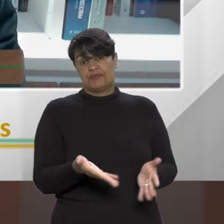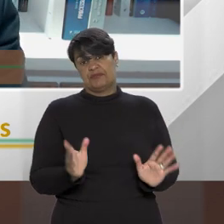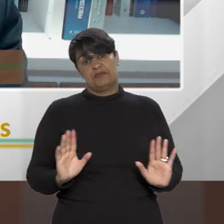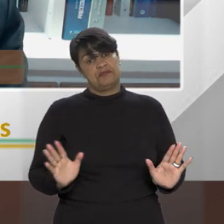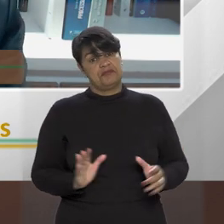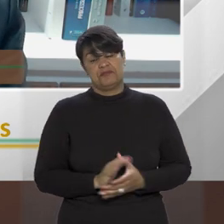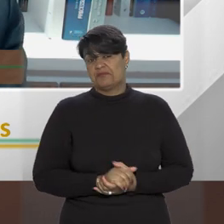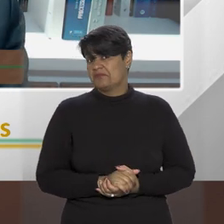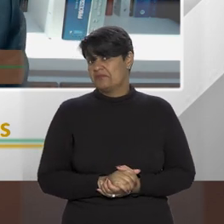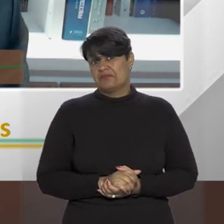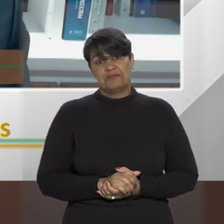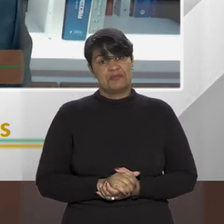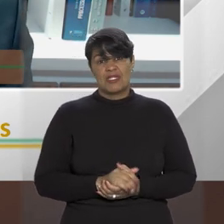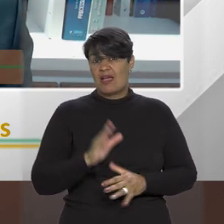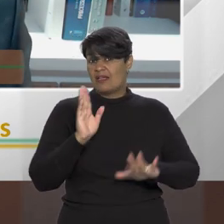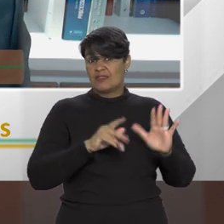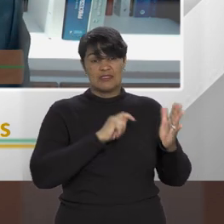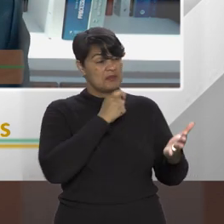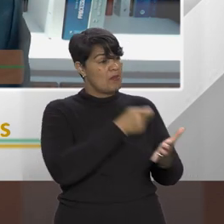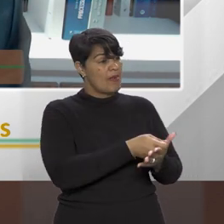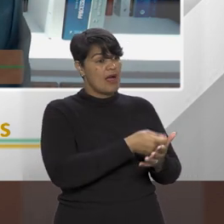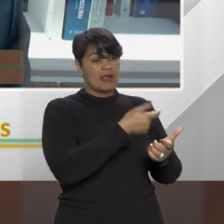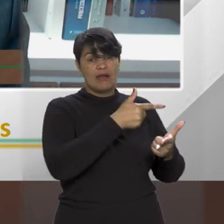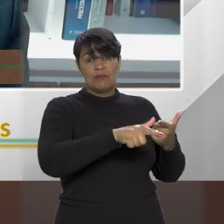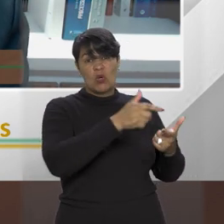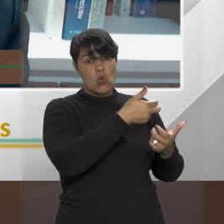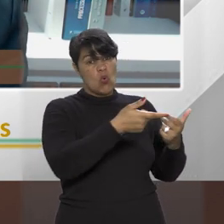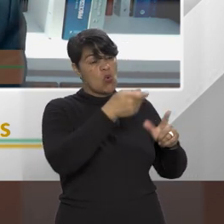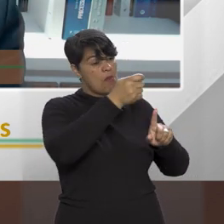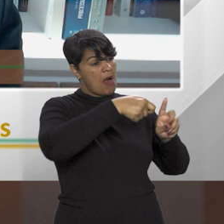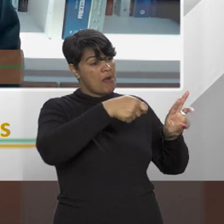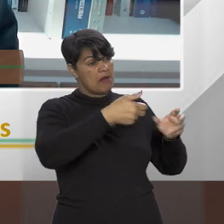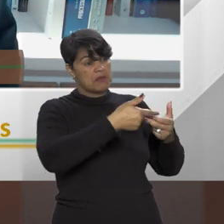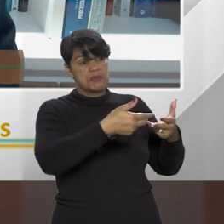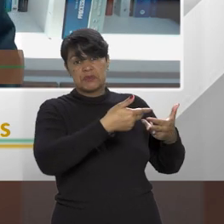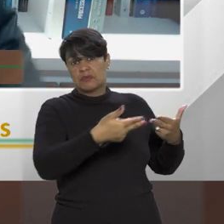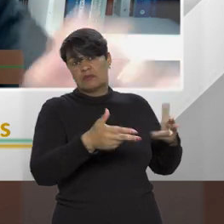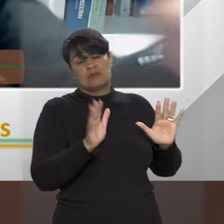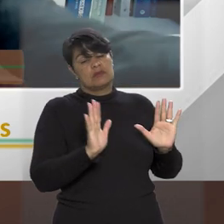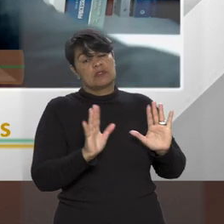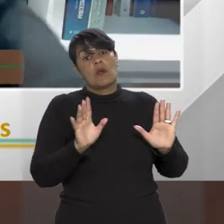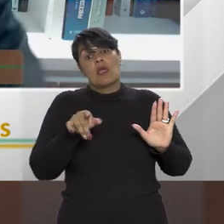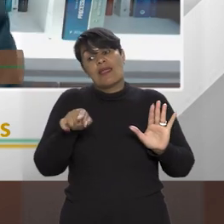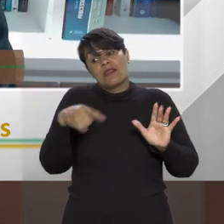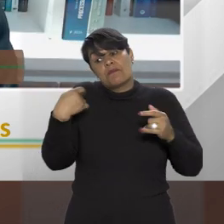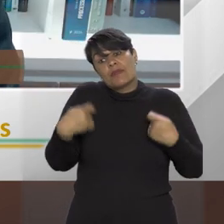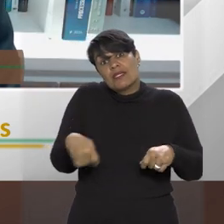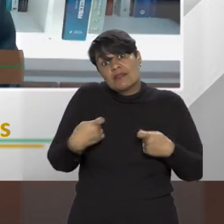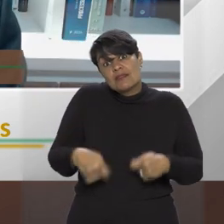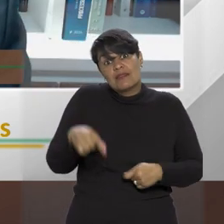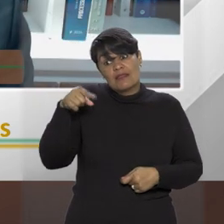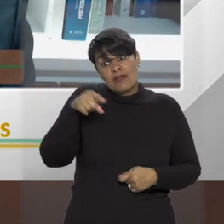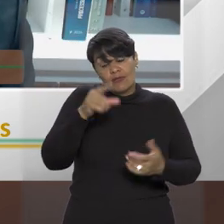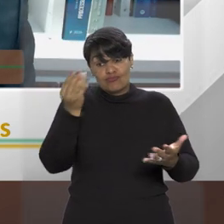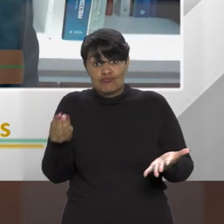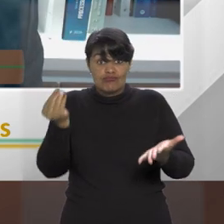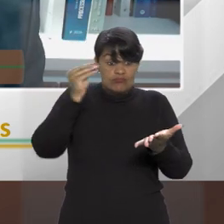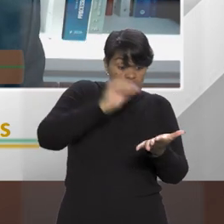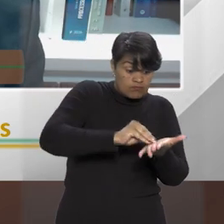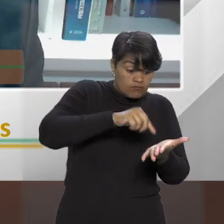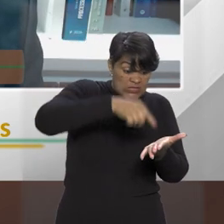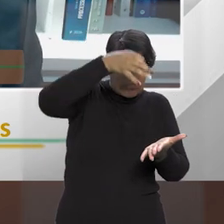precisa que aquele comando que foi colocado ali na sentença, que aquela decisão que foi proferida pelo juiz lá no acórdão do STJ,